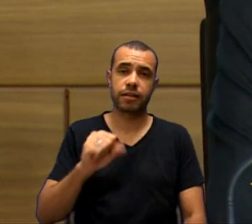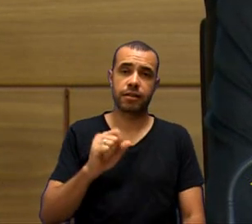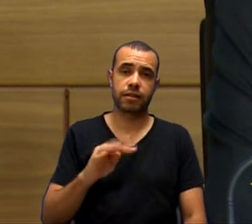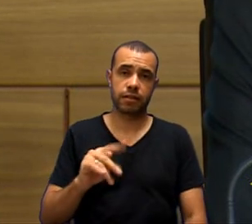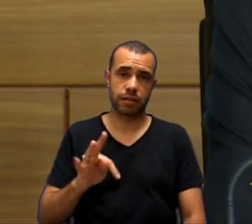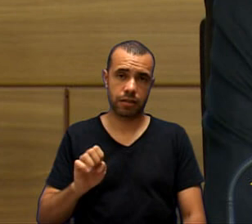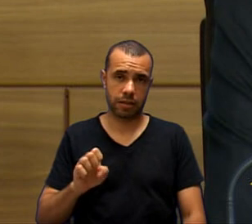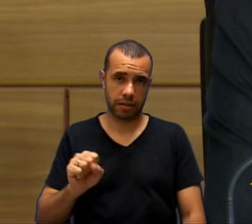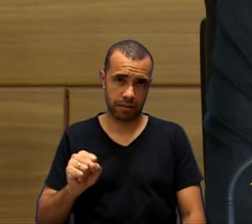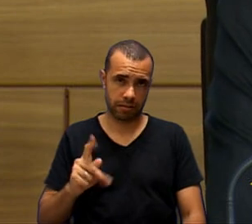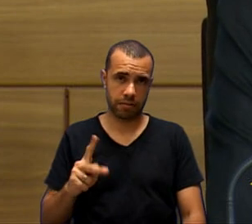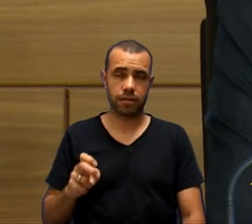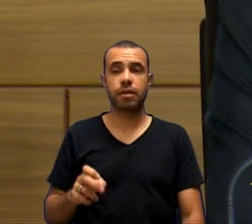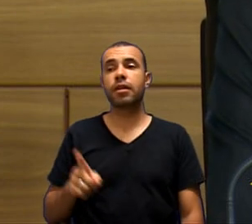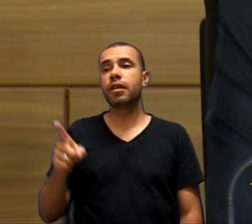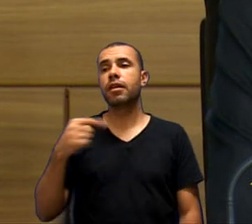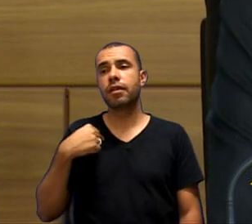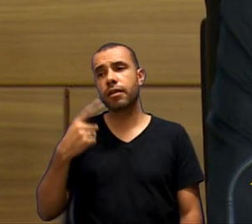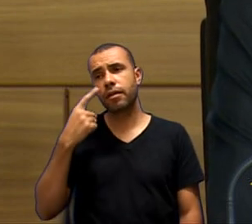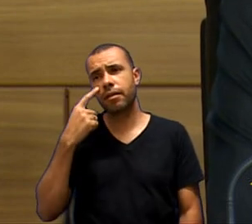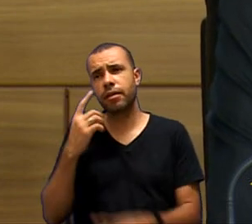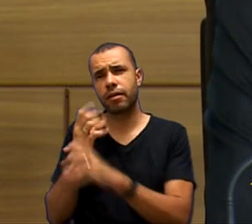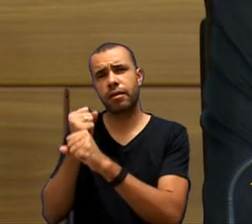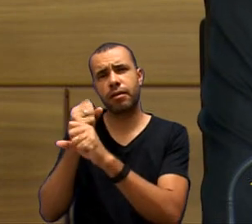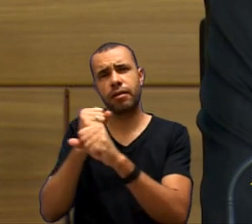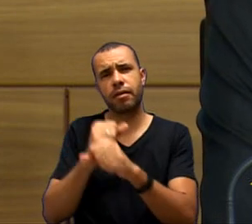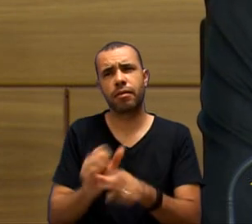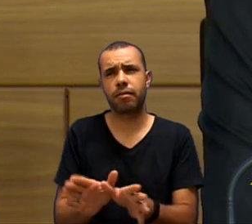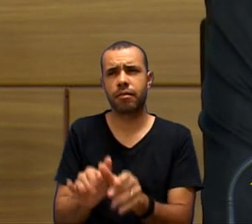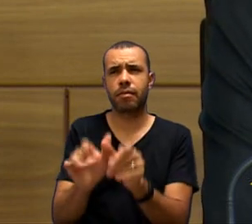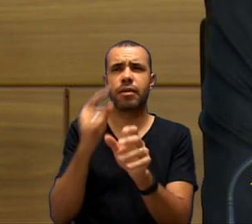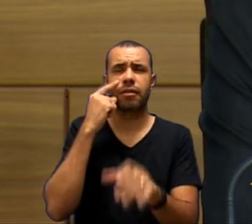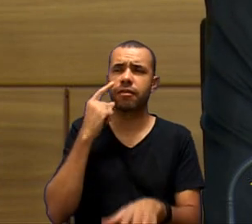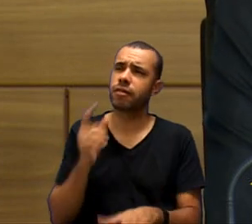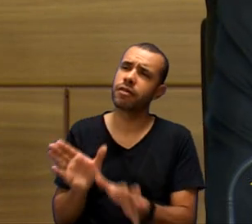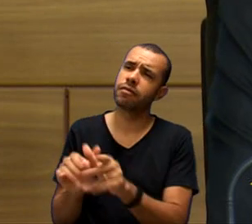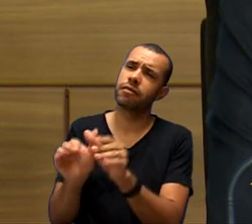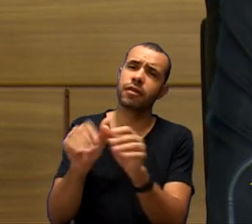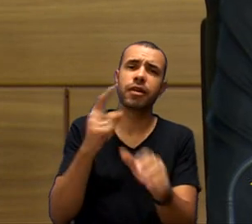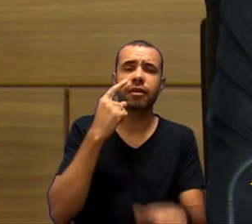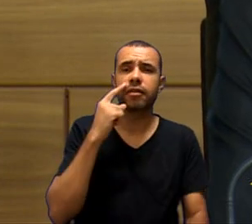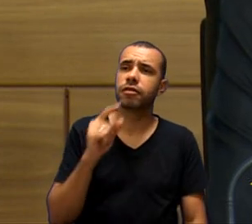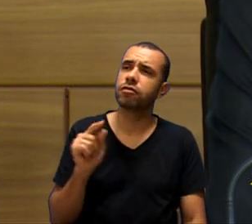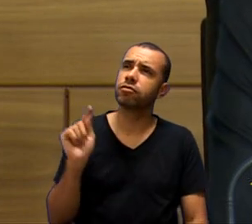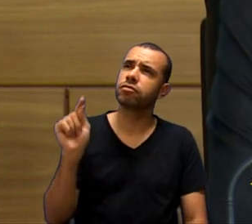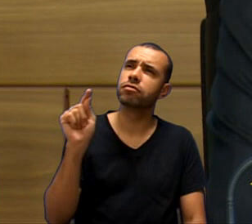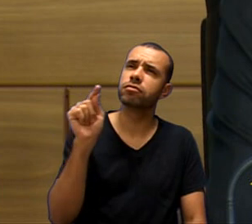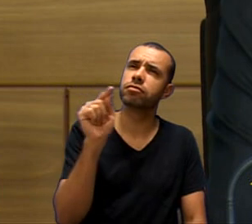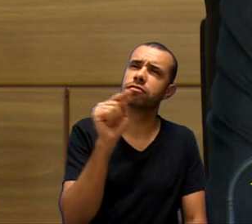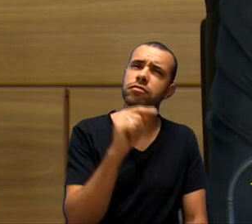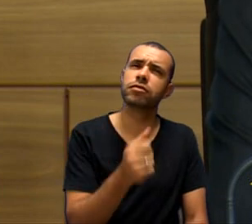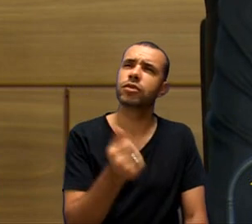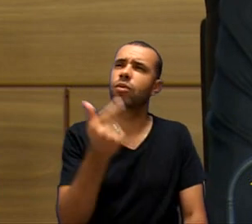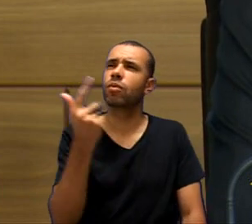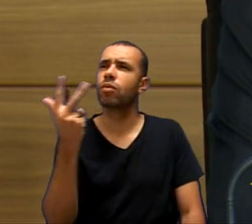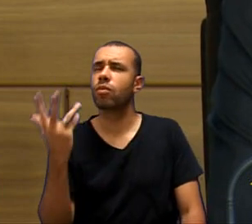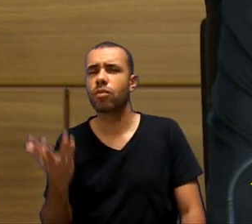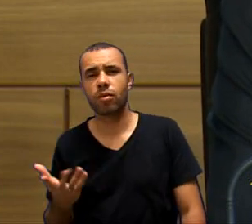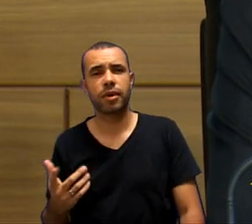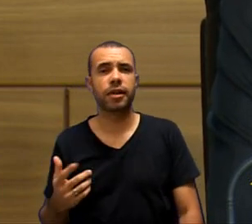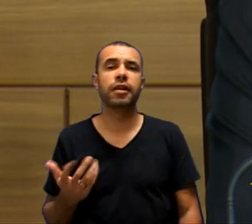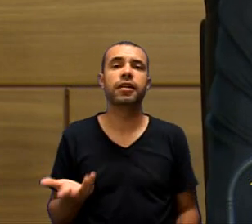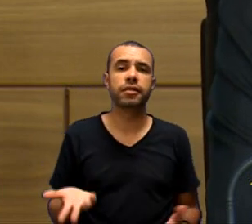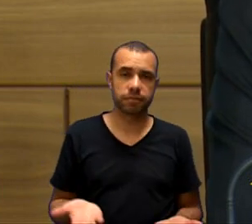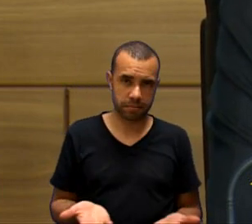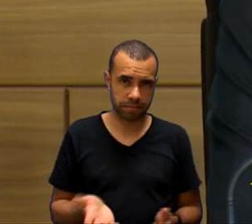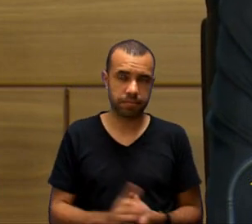a contagem de pássaros, que a CETESB pediu a contagem, o censo pássaro lá, e